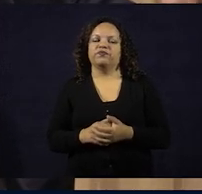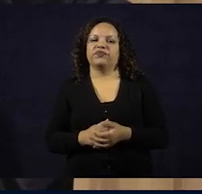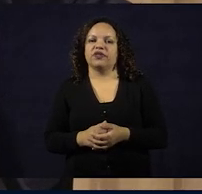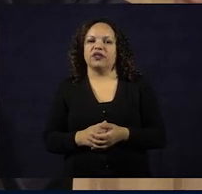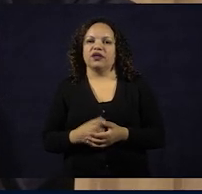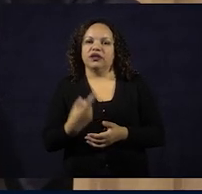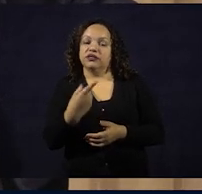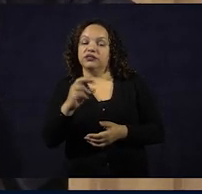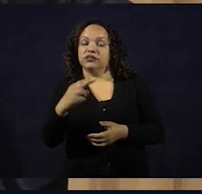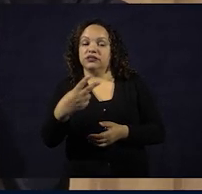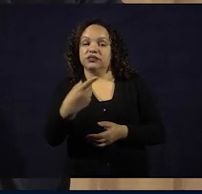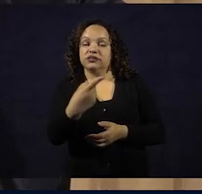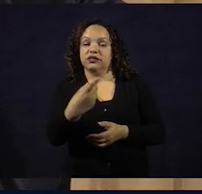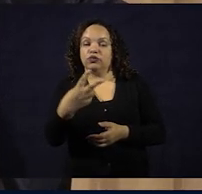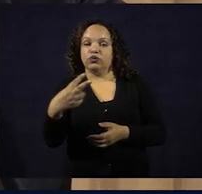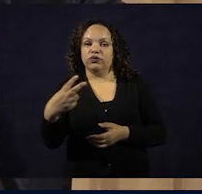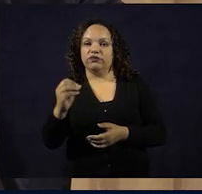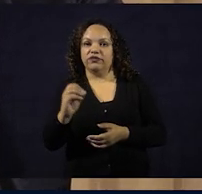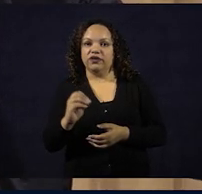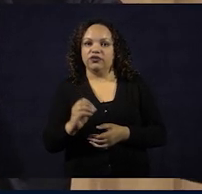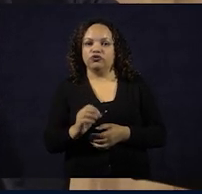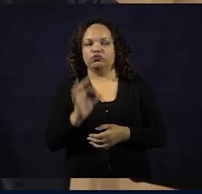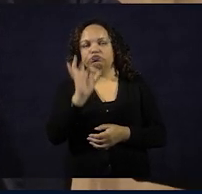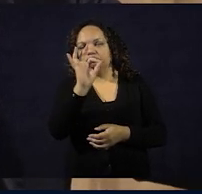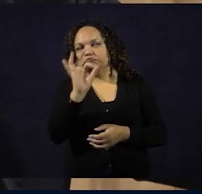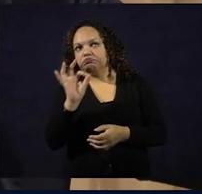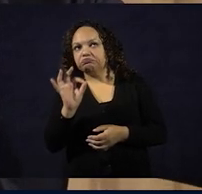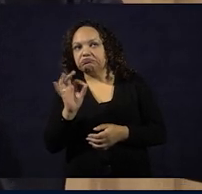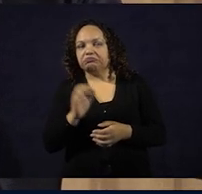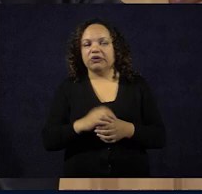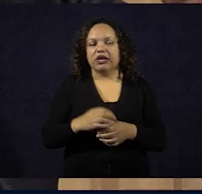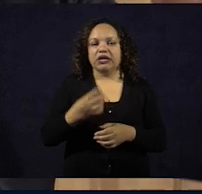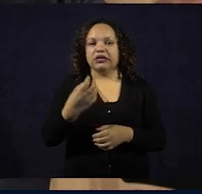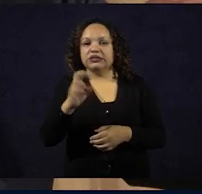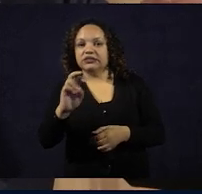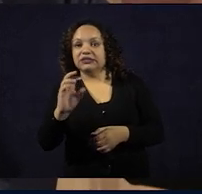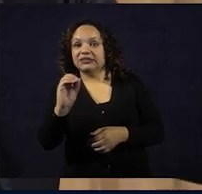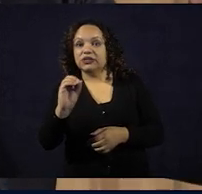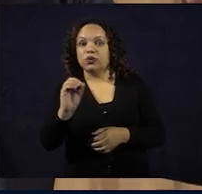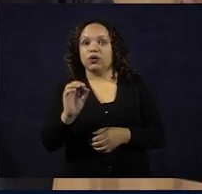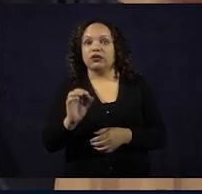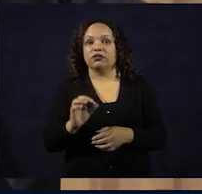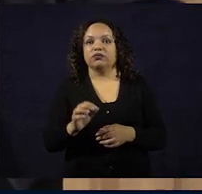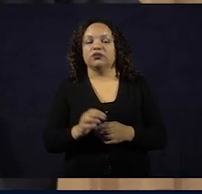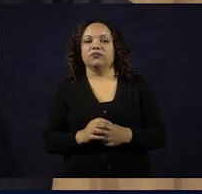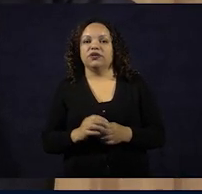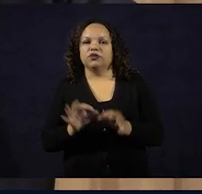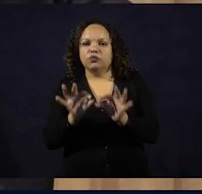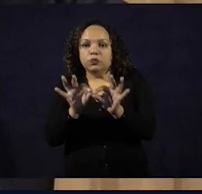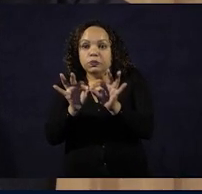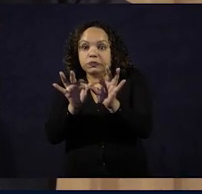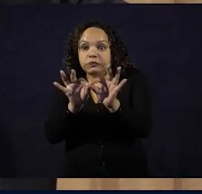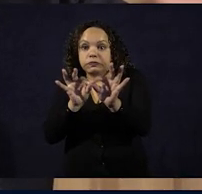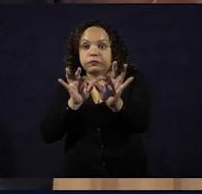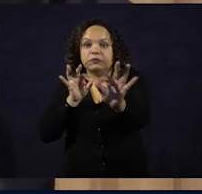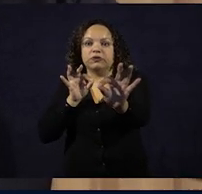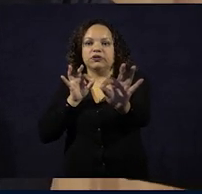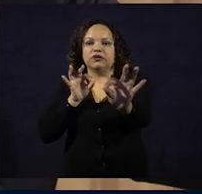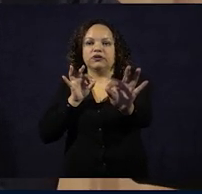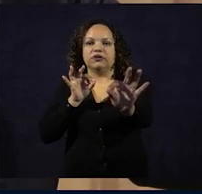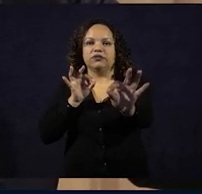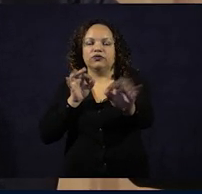dos 120 130 pontos para 50 70 pontos mesmo alongando um prazo que antes a gente tinha feito